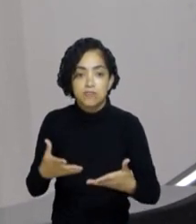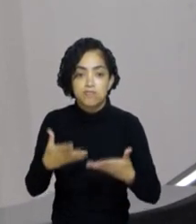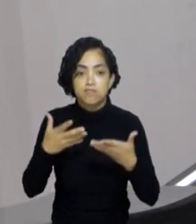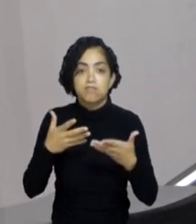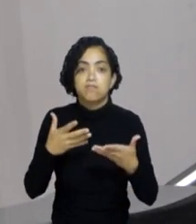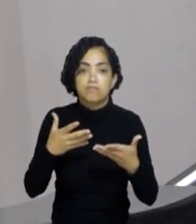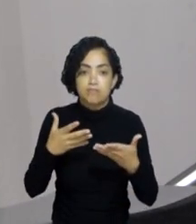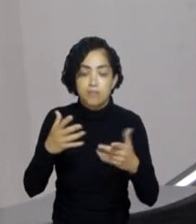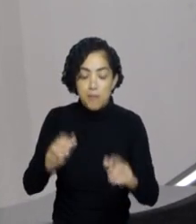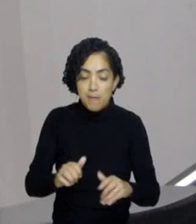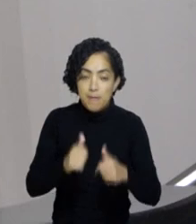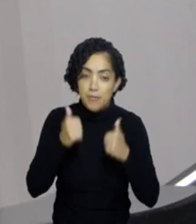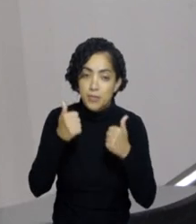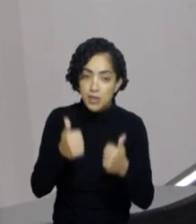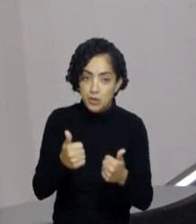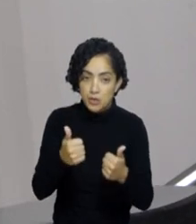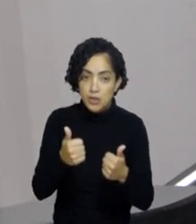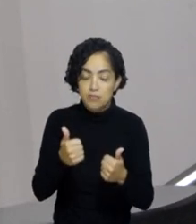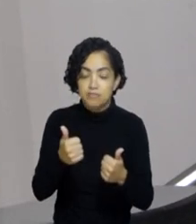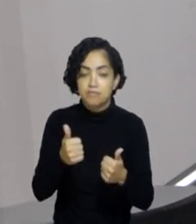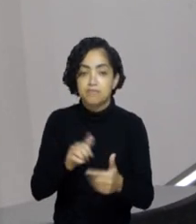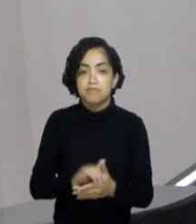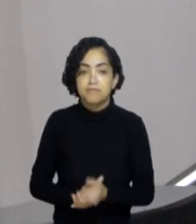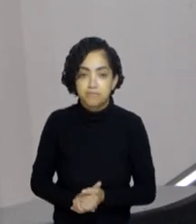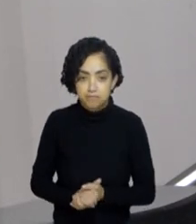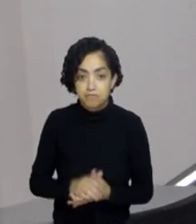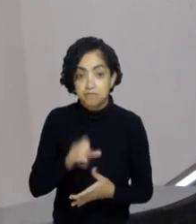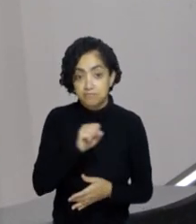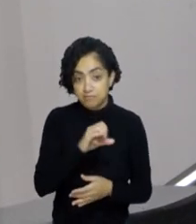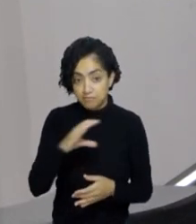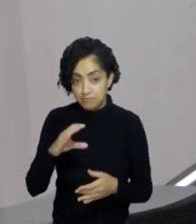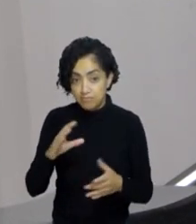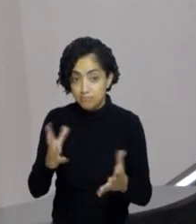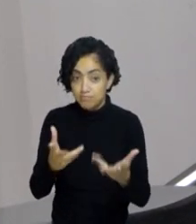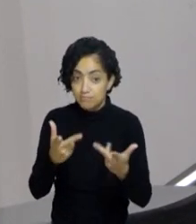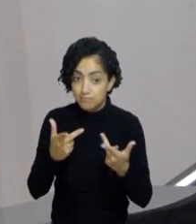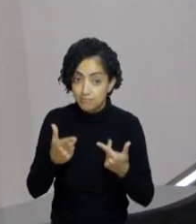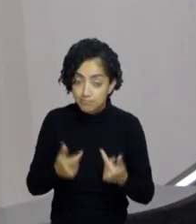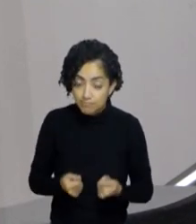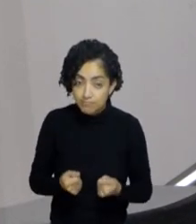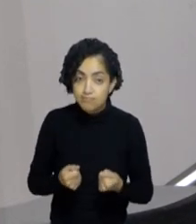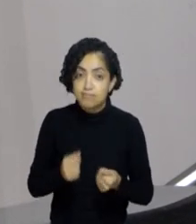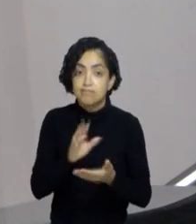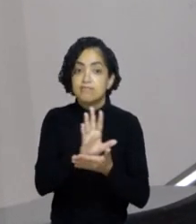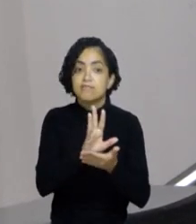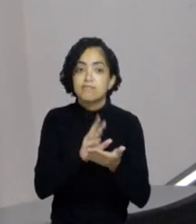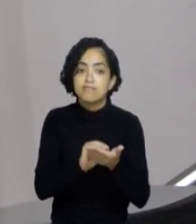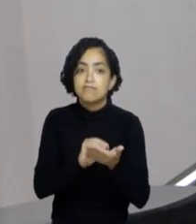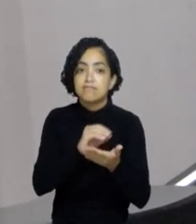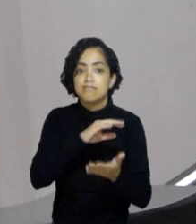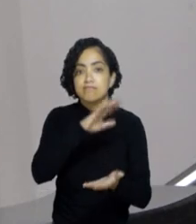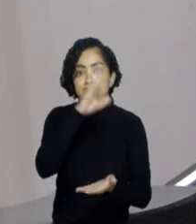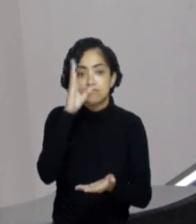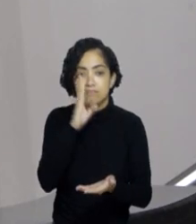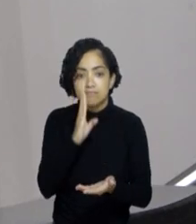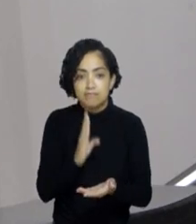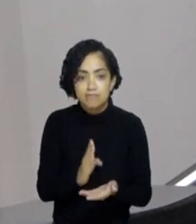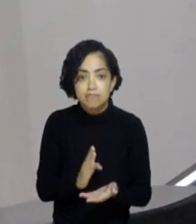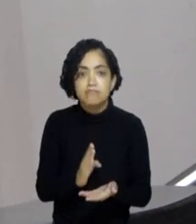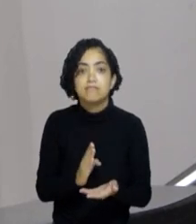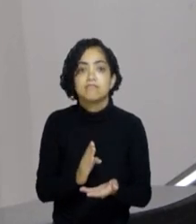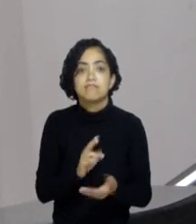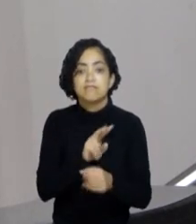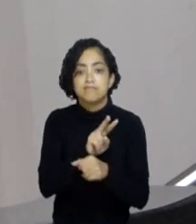fazer o melhor. Santa Catarina é um Estado de excelência, que é o exemplo para o Brasil, um Estado que preserva